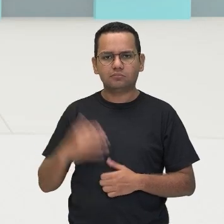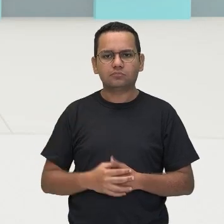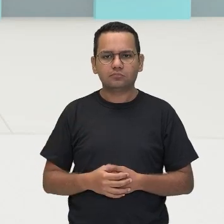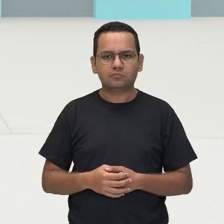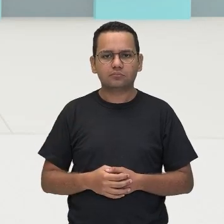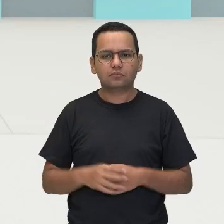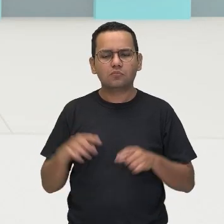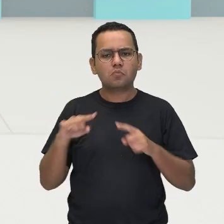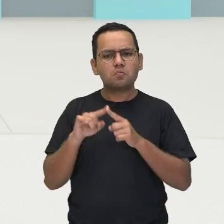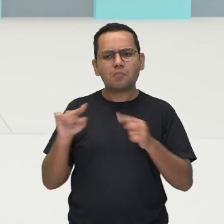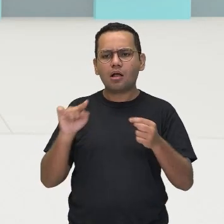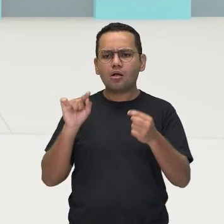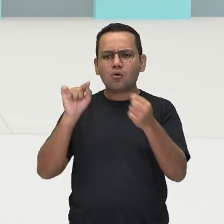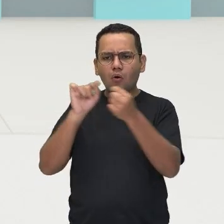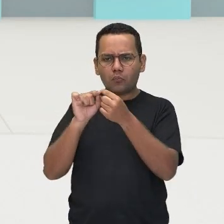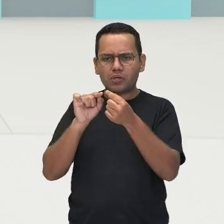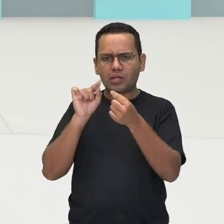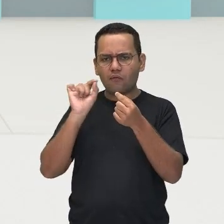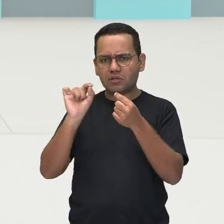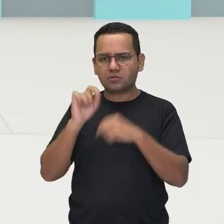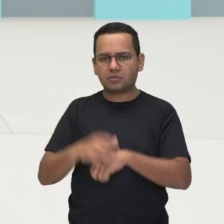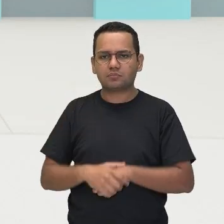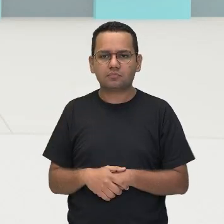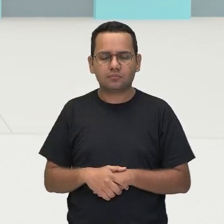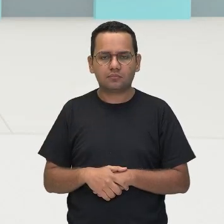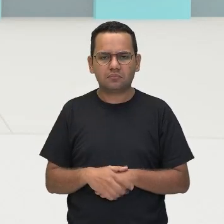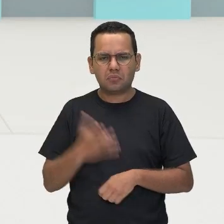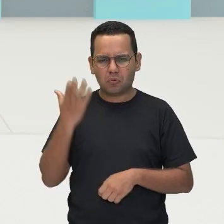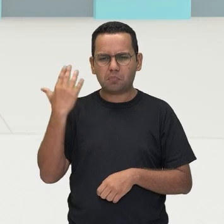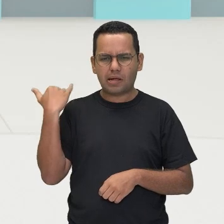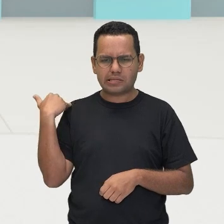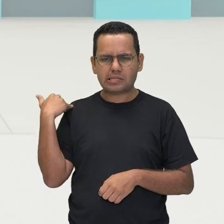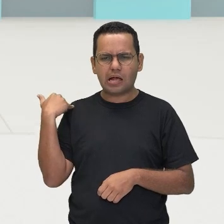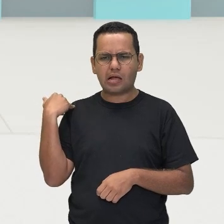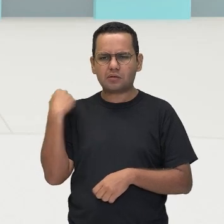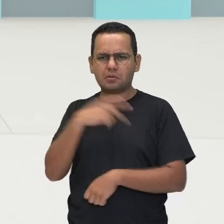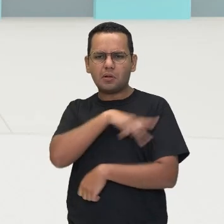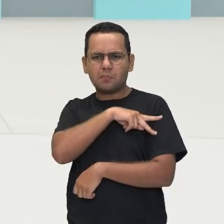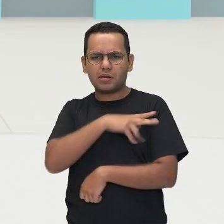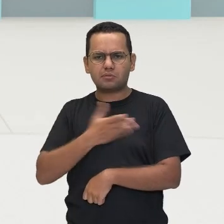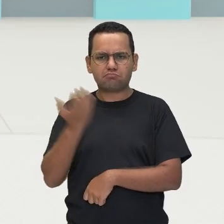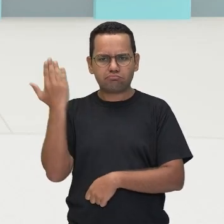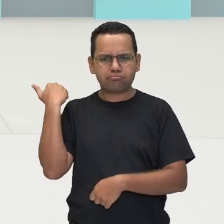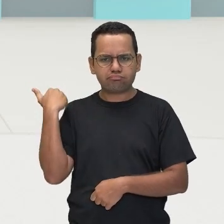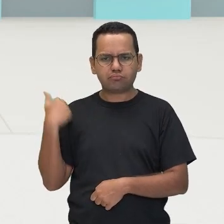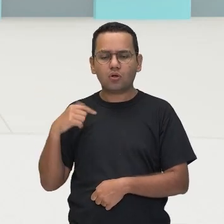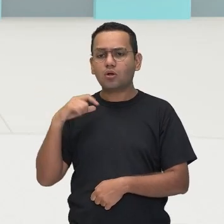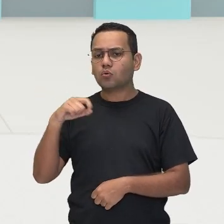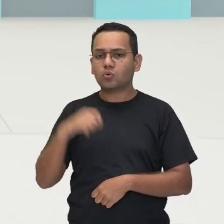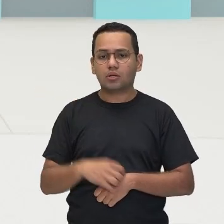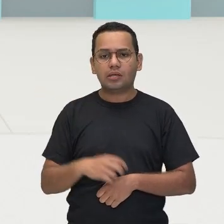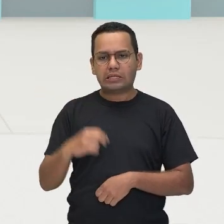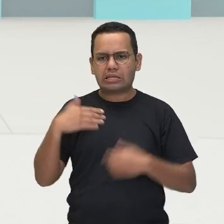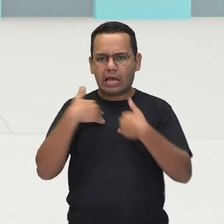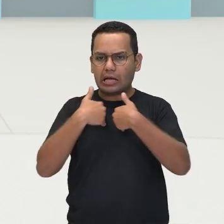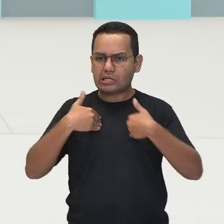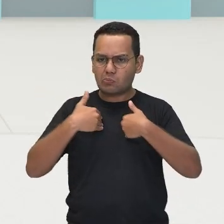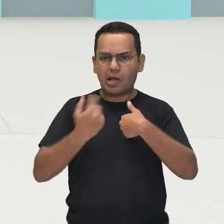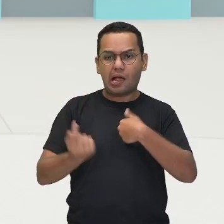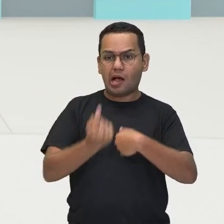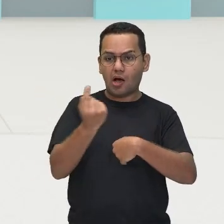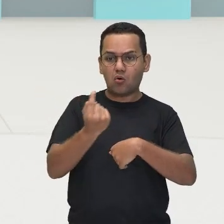tava caracterizada Quando o homem Ele tinha que atacar para sobreviver né ir atrás do seu